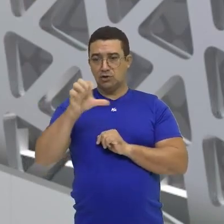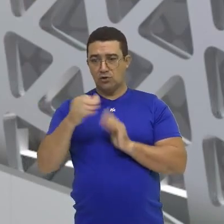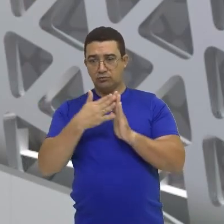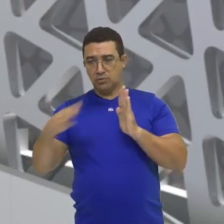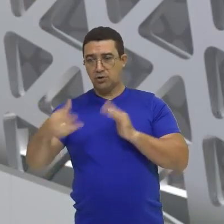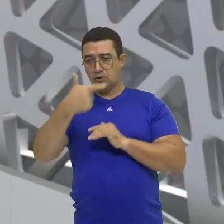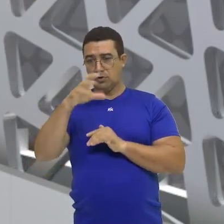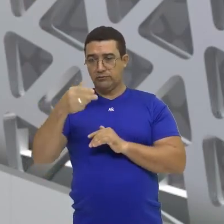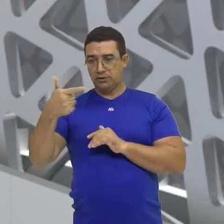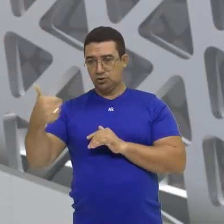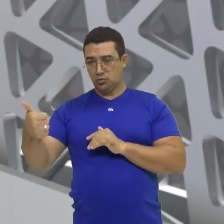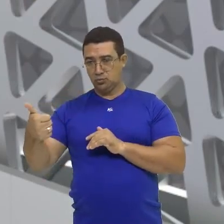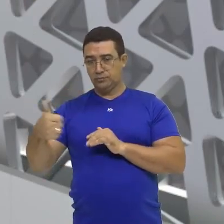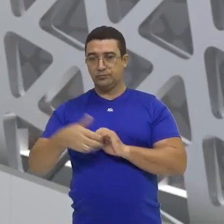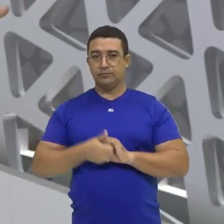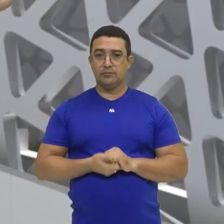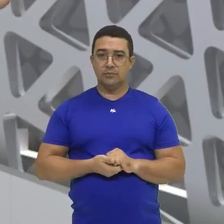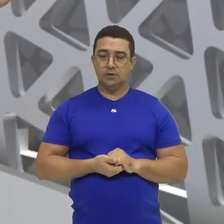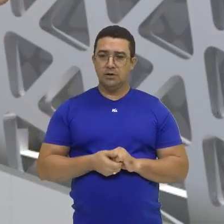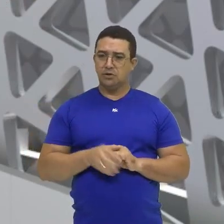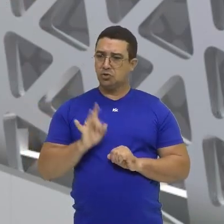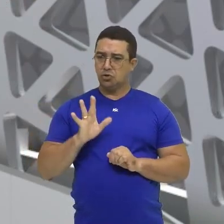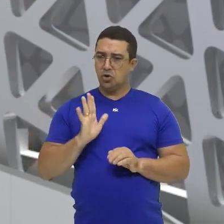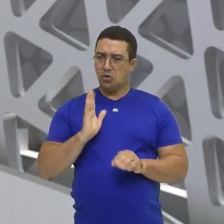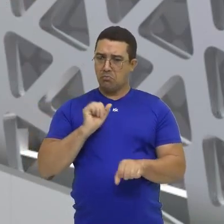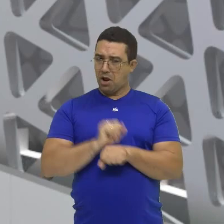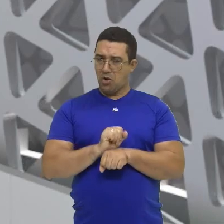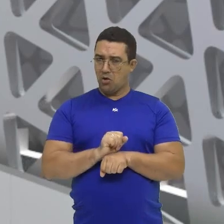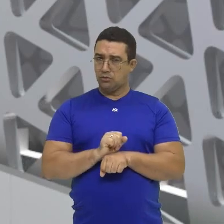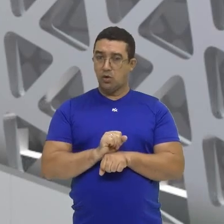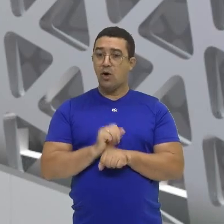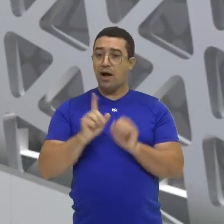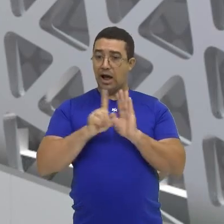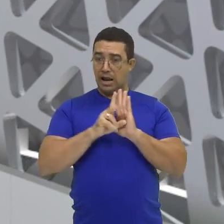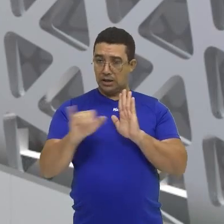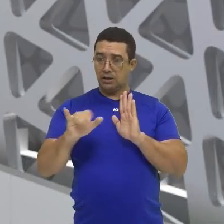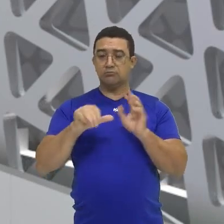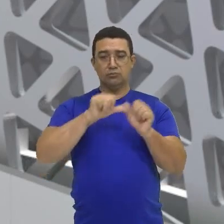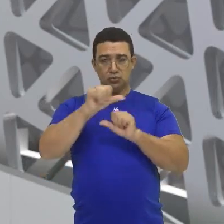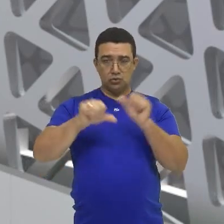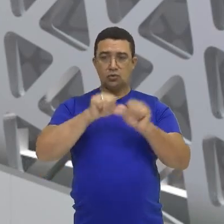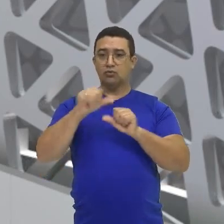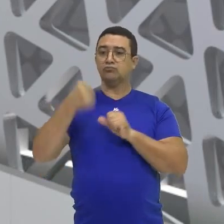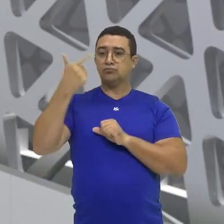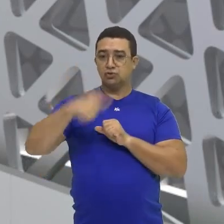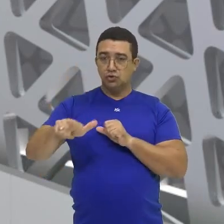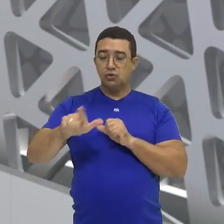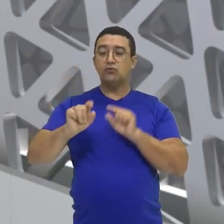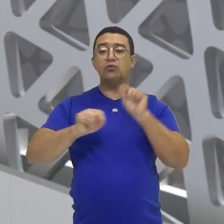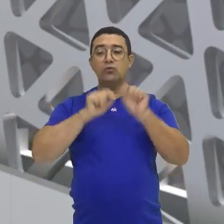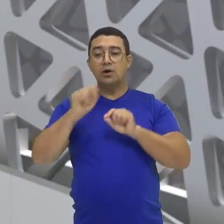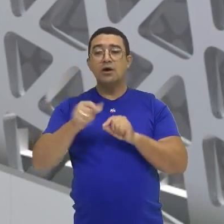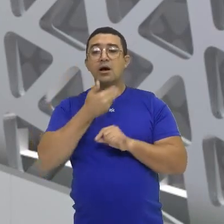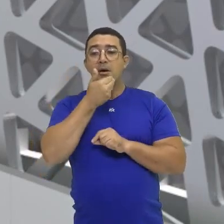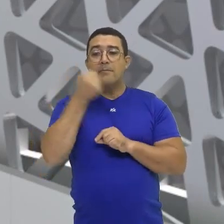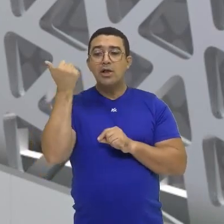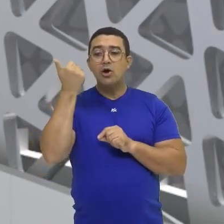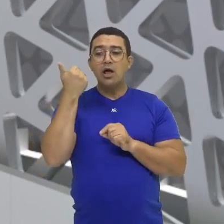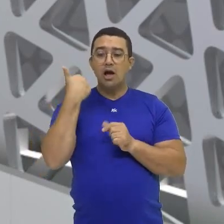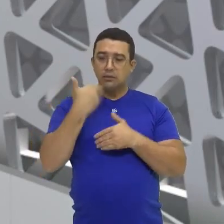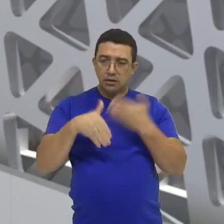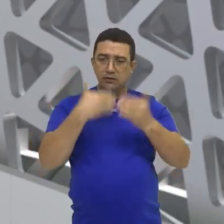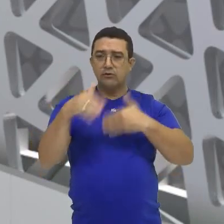2021, correto? Mas e aí, ficou só isso? Não, a lei sofreu outras alterações a fim de desenvolver,